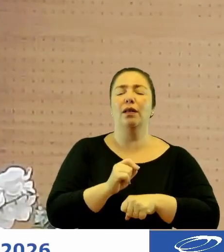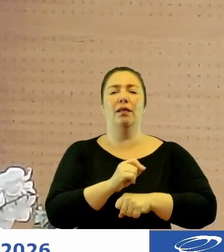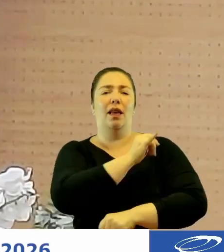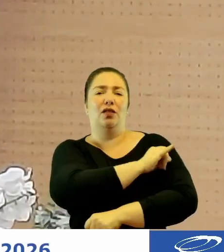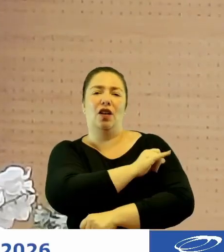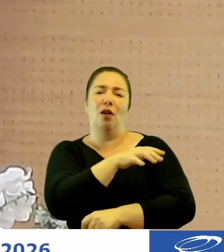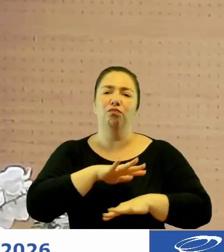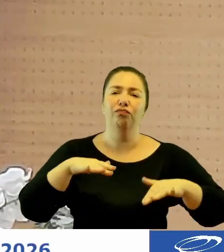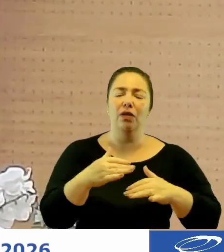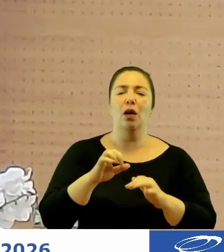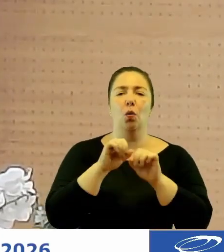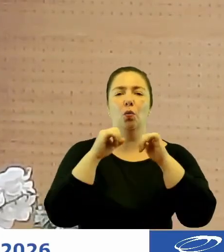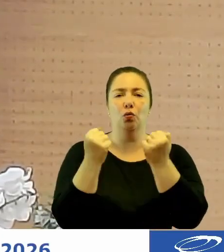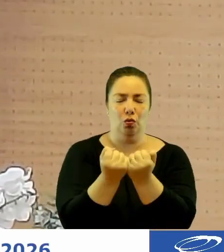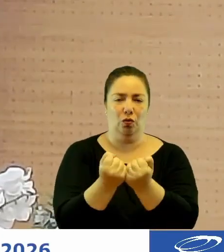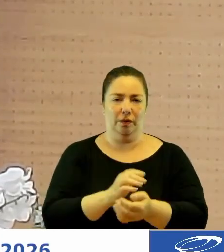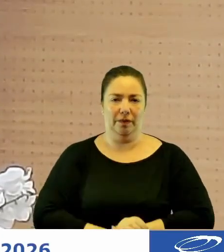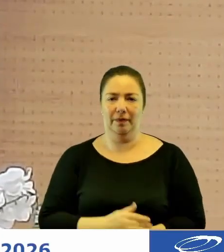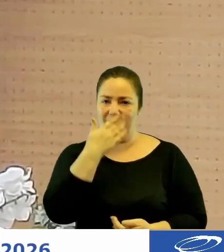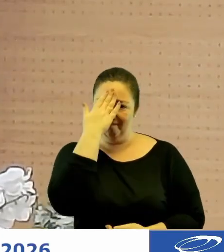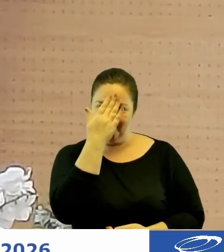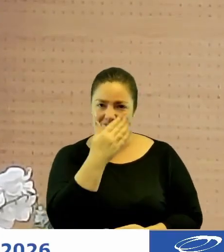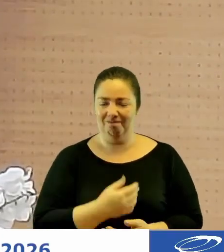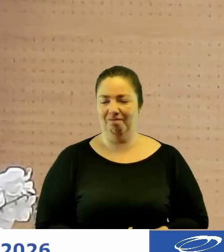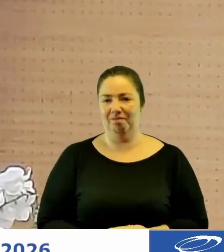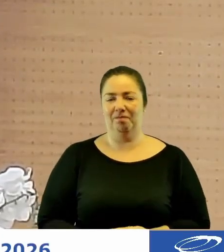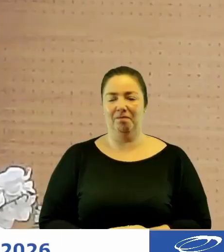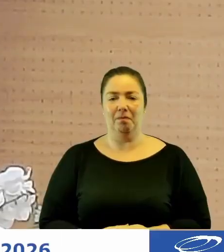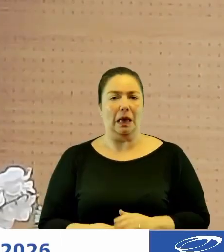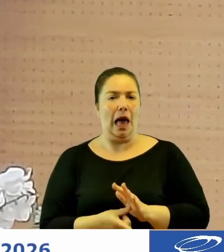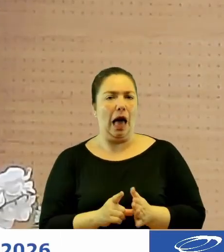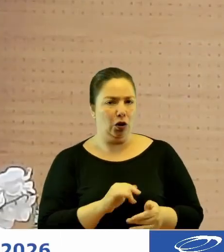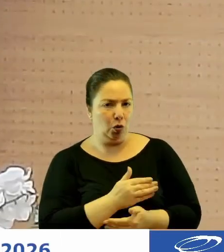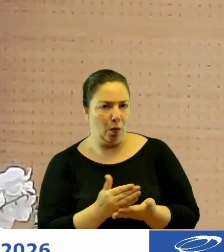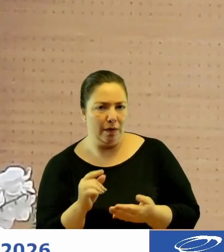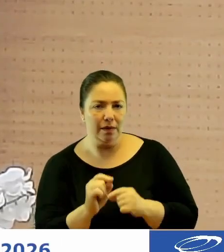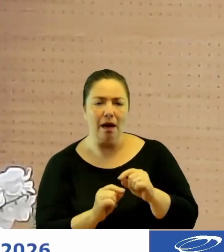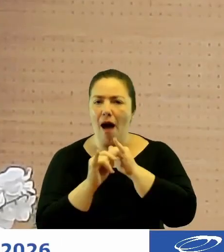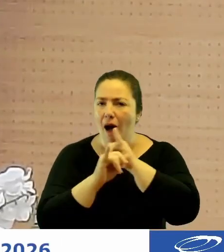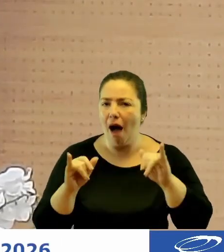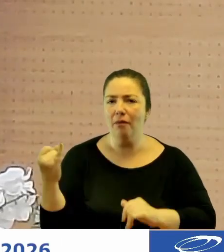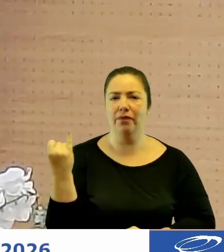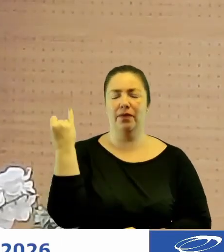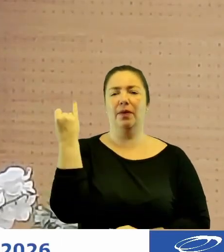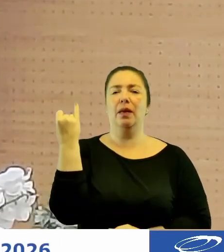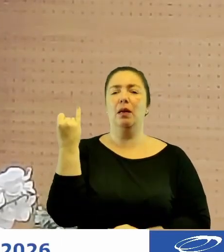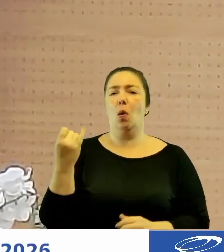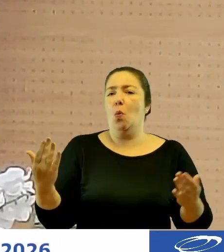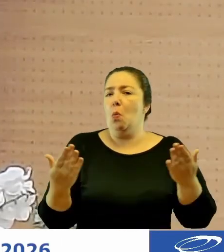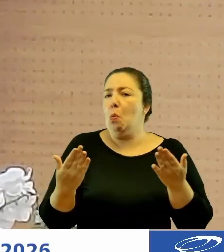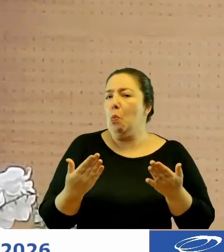agradecemos imensamente. Antes de iniciarmos, um aviso importante. A presença no encontro de hoje, assim como nos